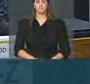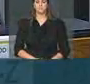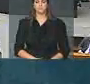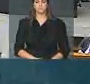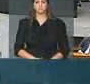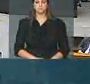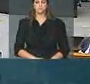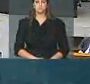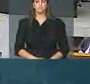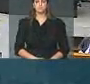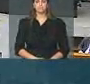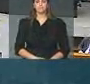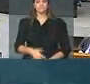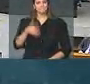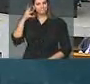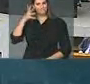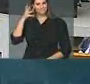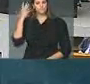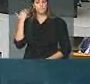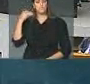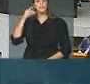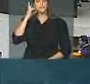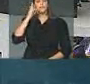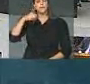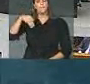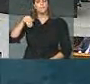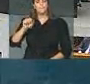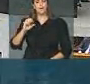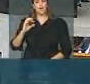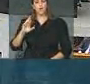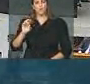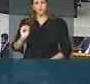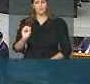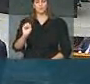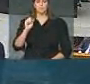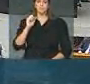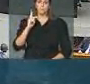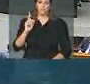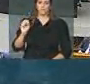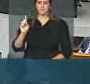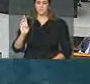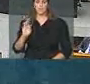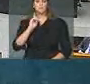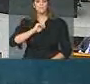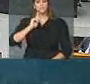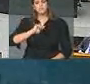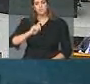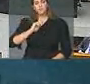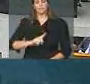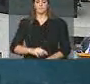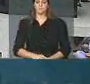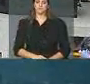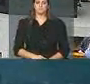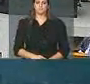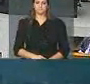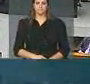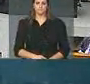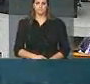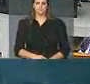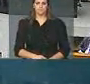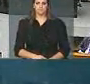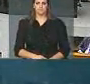Esse foi o deputado Marcos Pestana do PSDB de Minas Gerais falando sobre o veto ao reajuste da tabela do